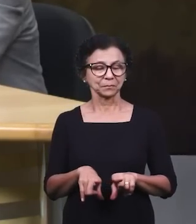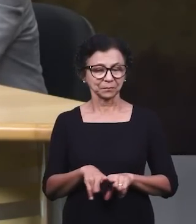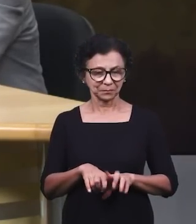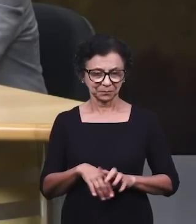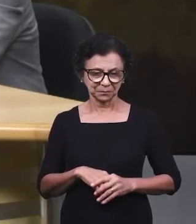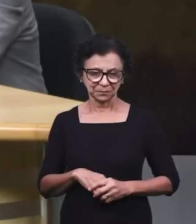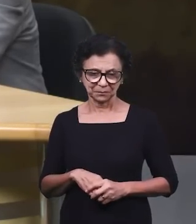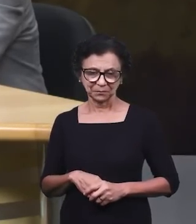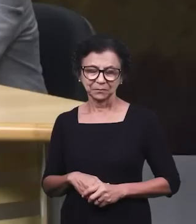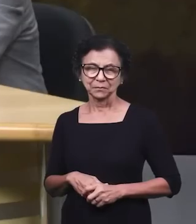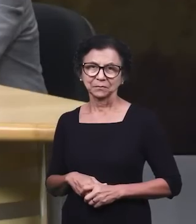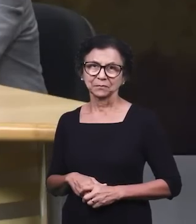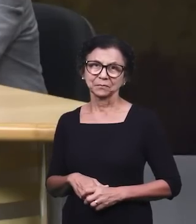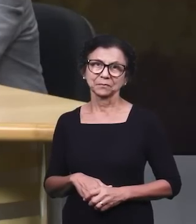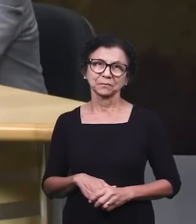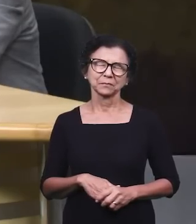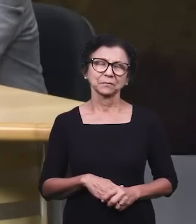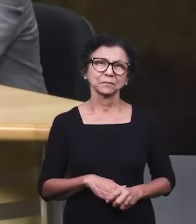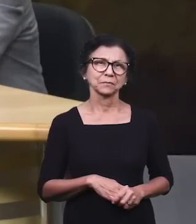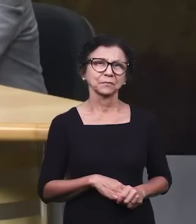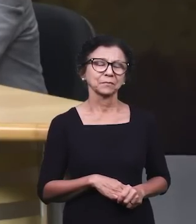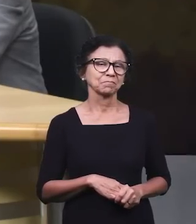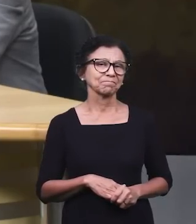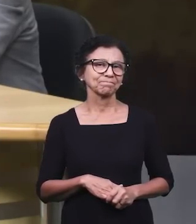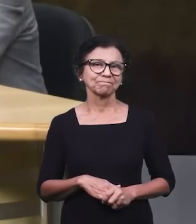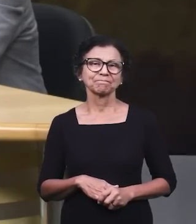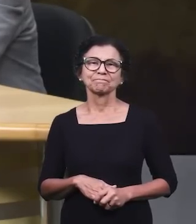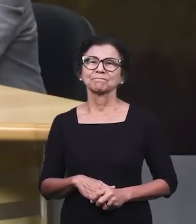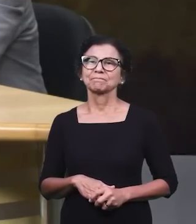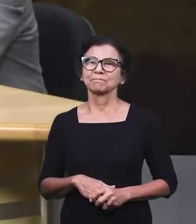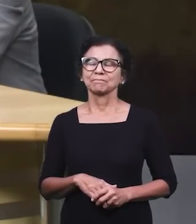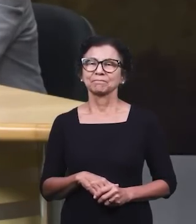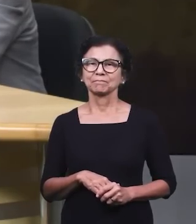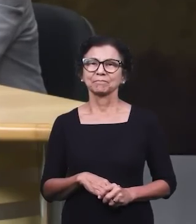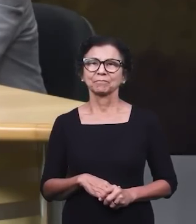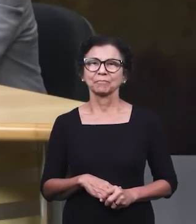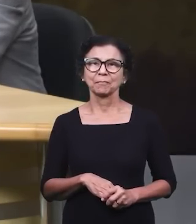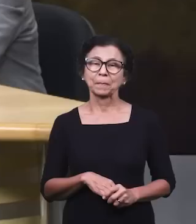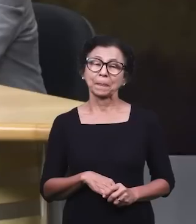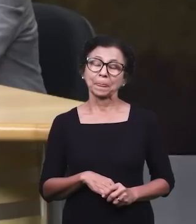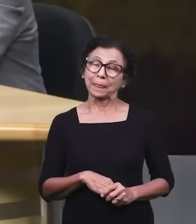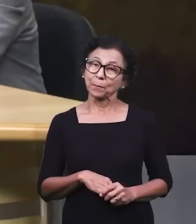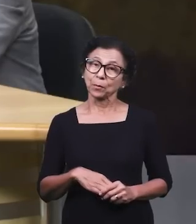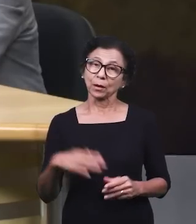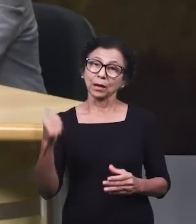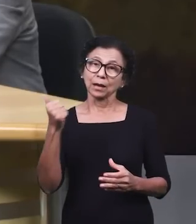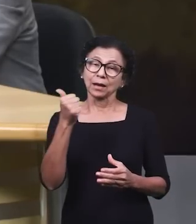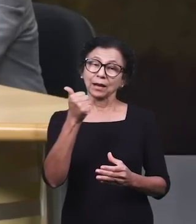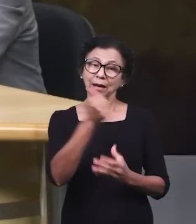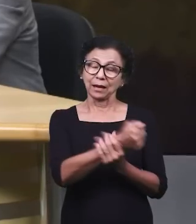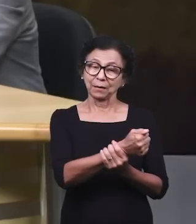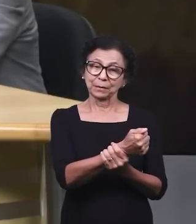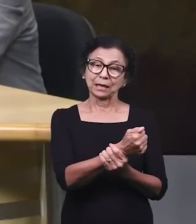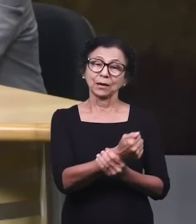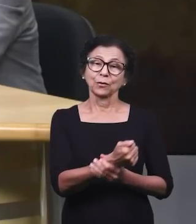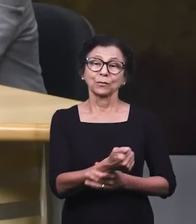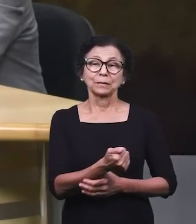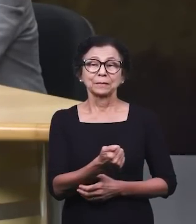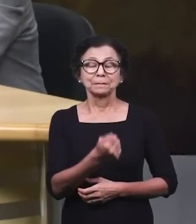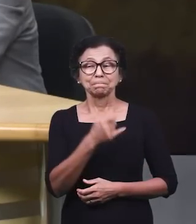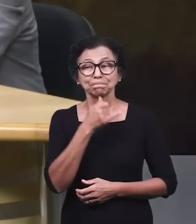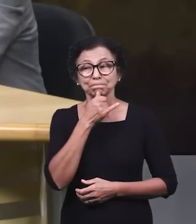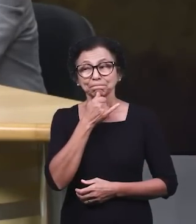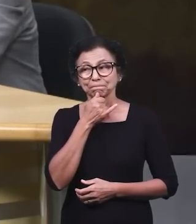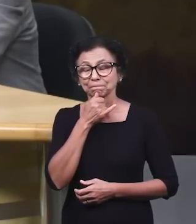momento Abraão achou que ia perder o filho. Lógico que havia tristeza, quando perguntou, aqui a lenha, ele